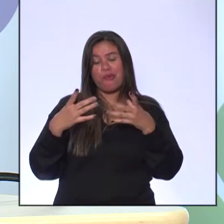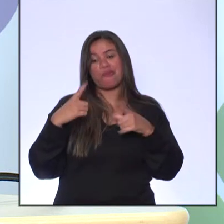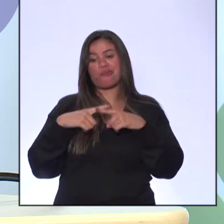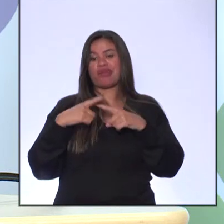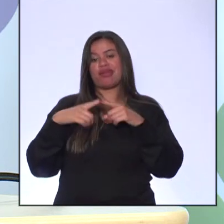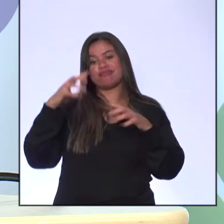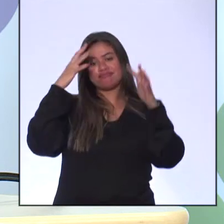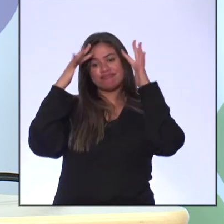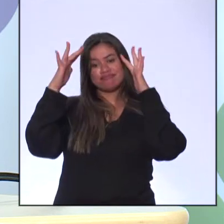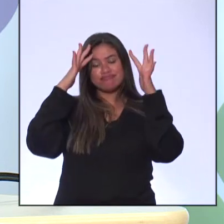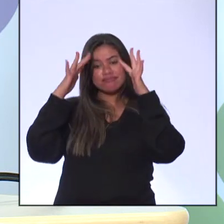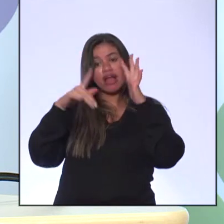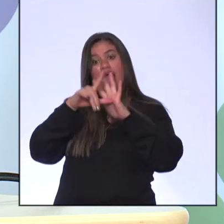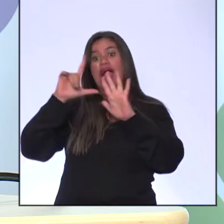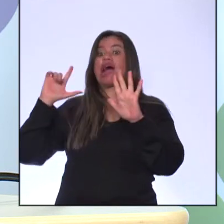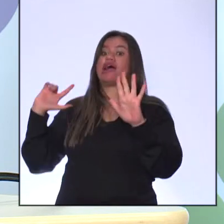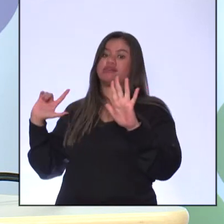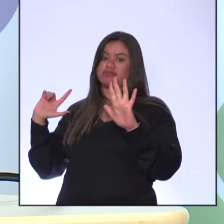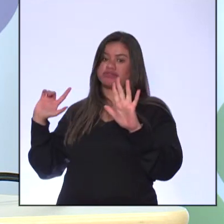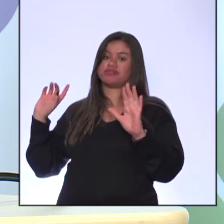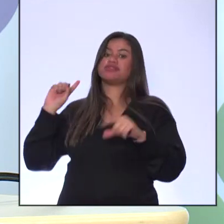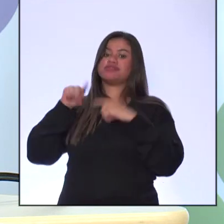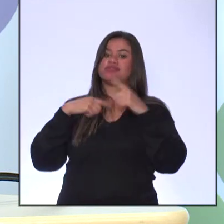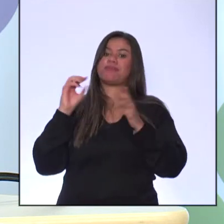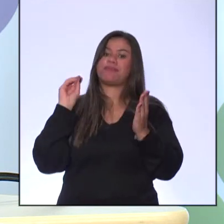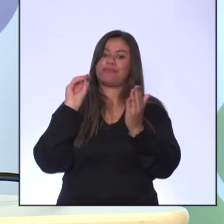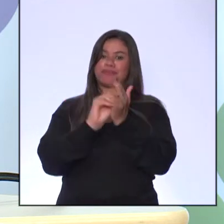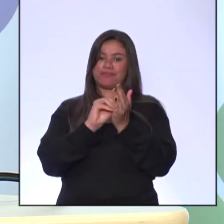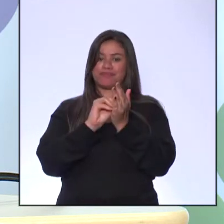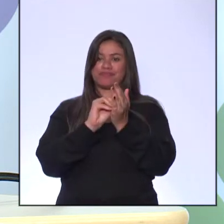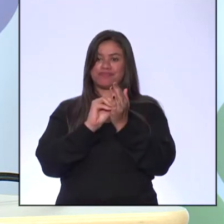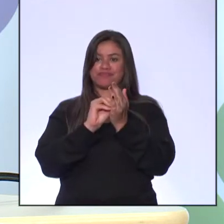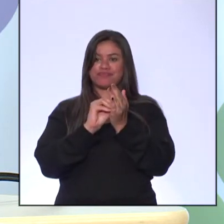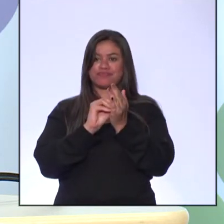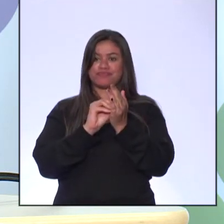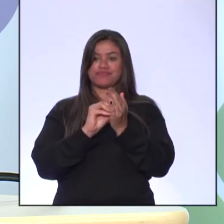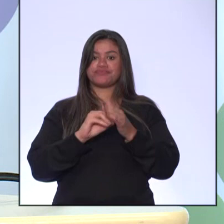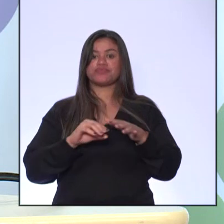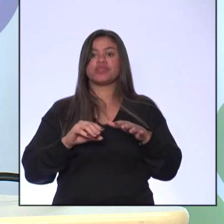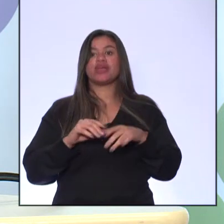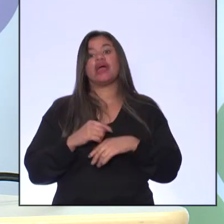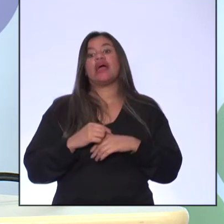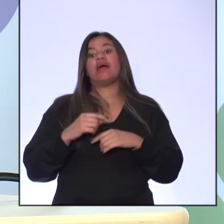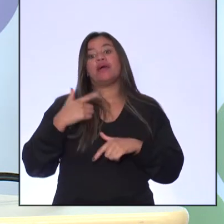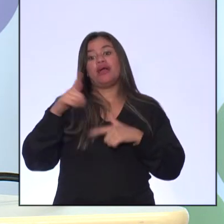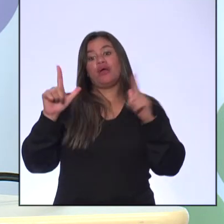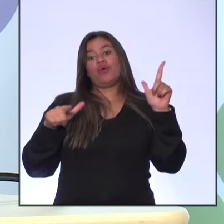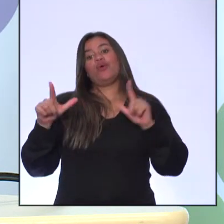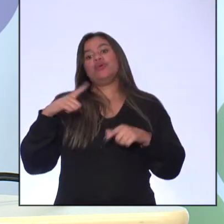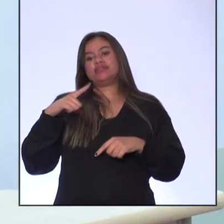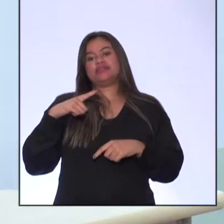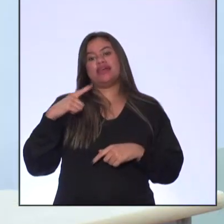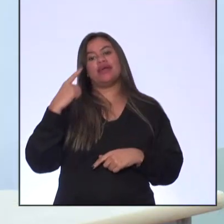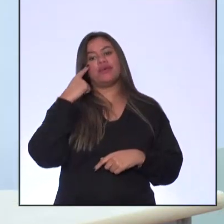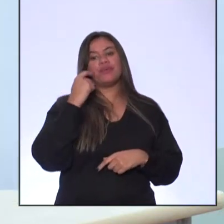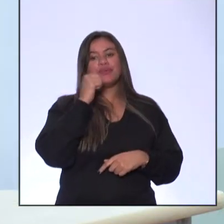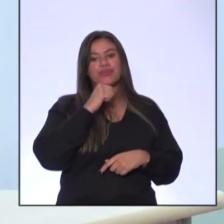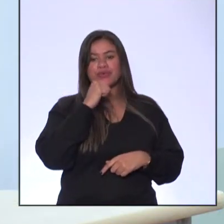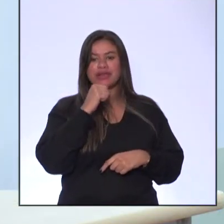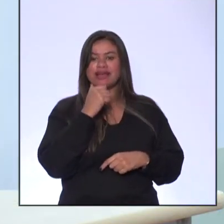prévia da postagem, né? Mas tem alguns casos aqui que a Kelly vai comentar para a gente. Vamos lá, Kelly? Vamos lá.